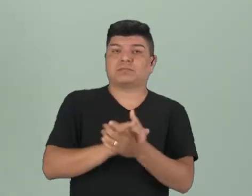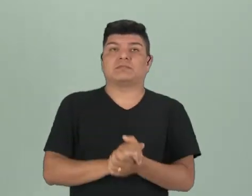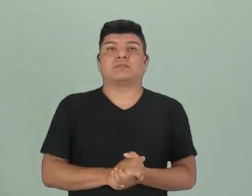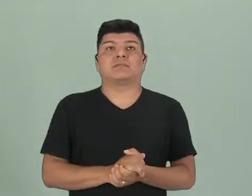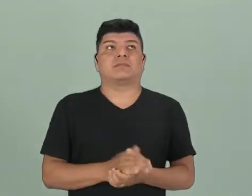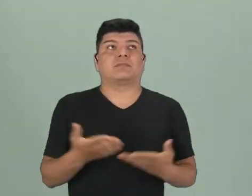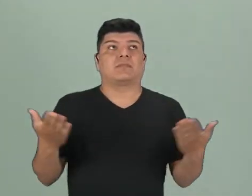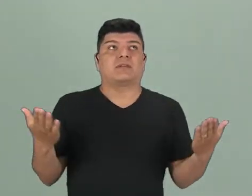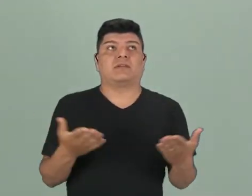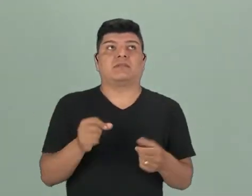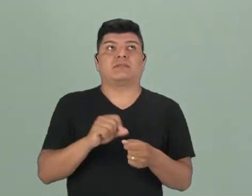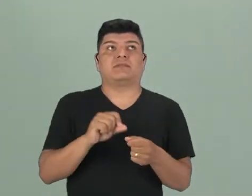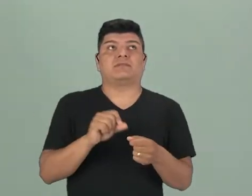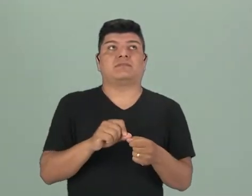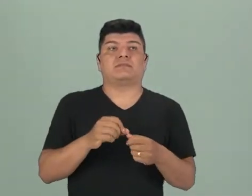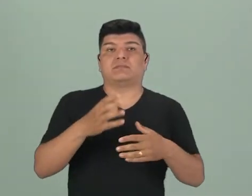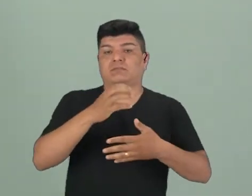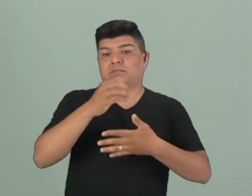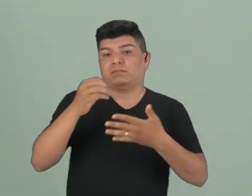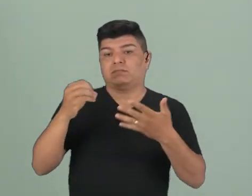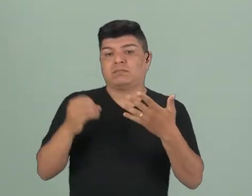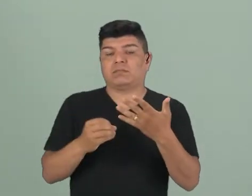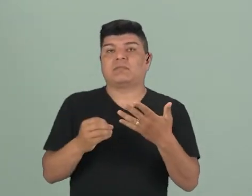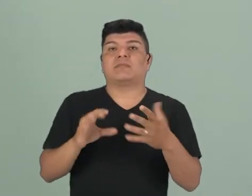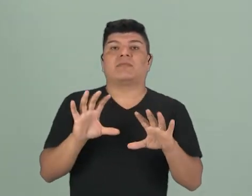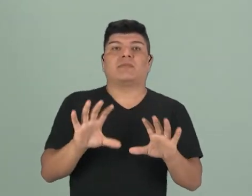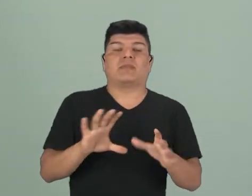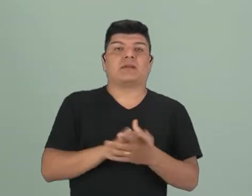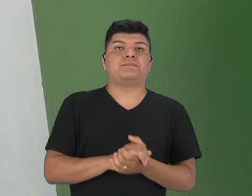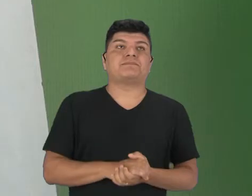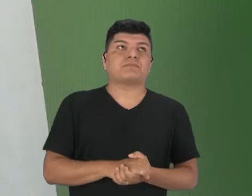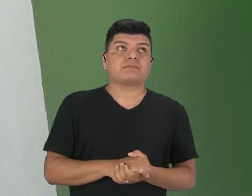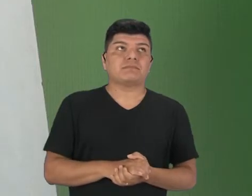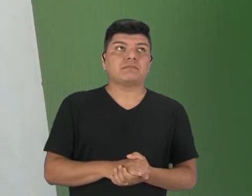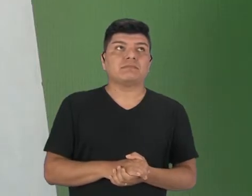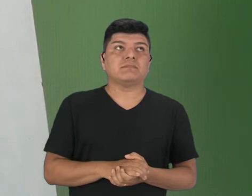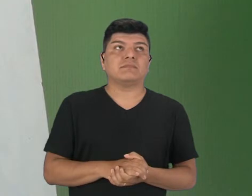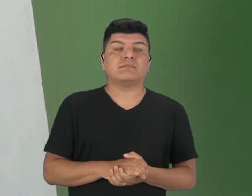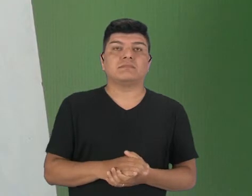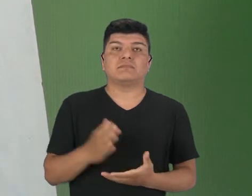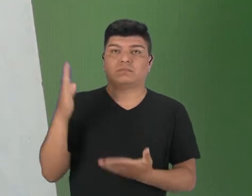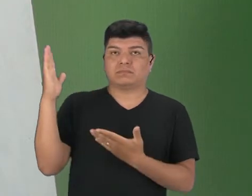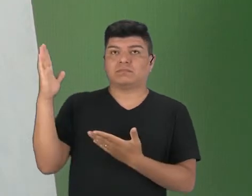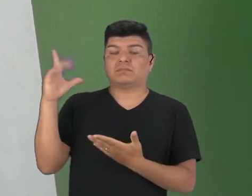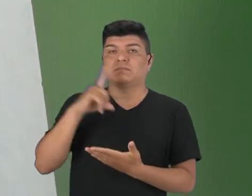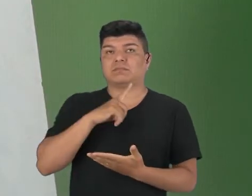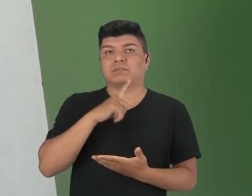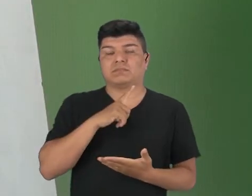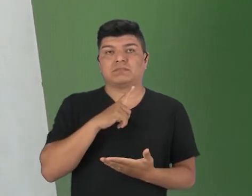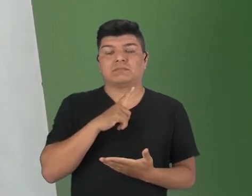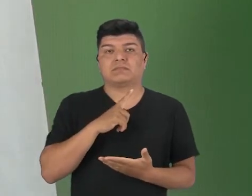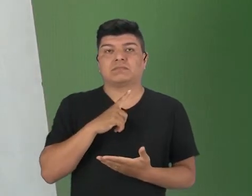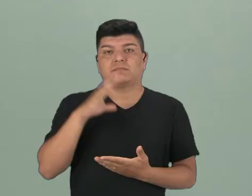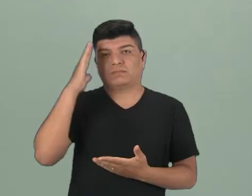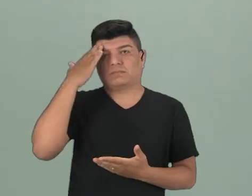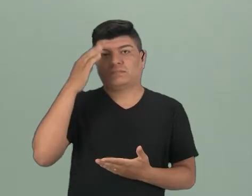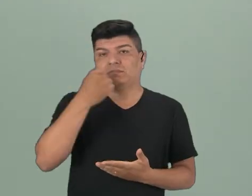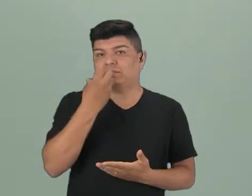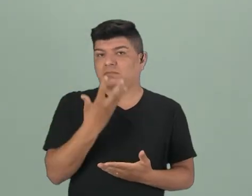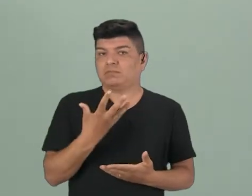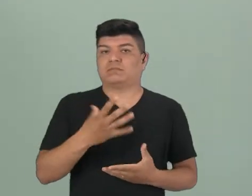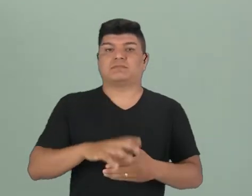Vamos agora fazer uma cadeia alimentar considerando esse tipo de composição aqui, tá? Para a gente compreender